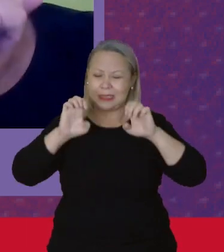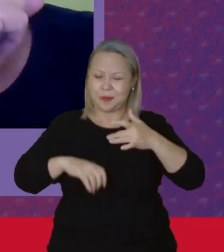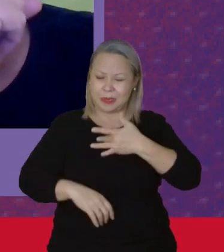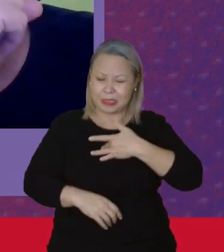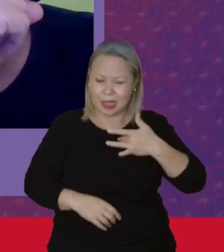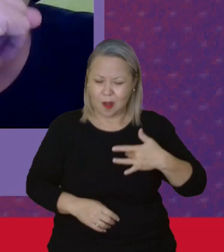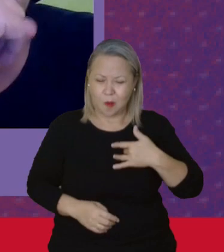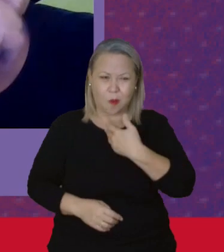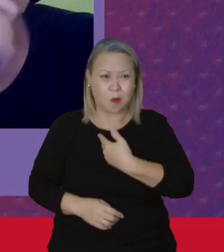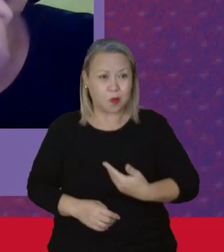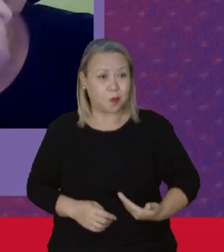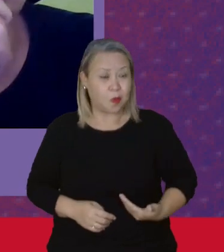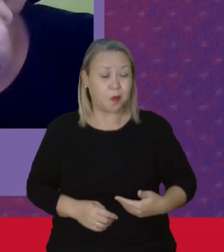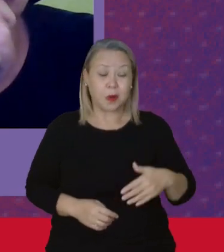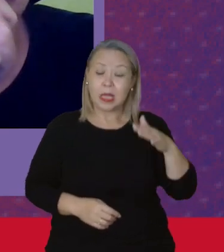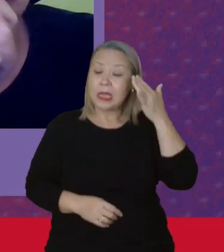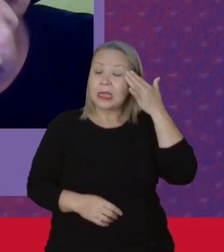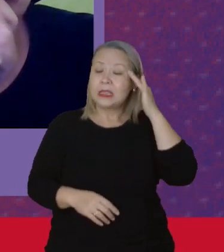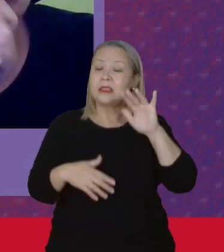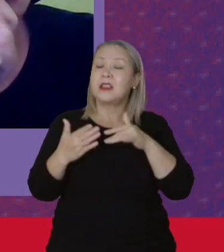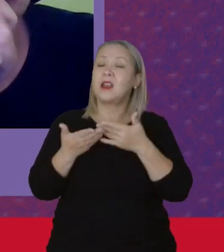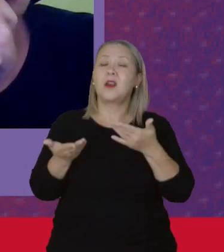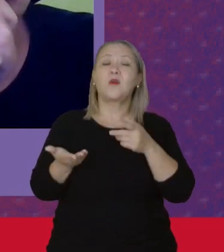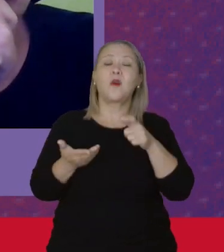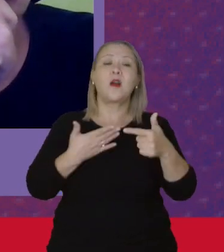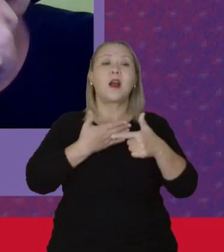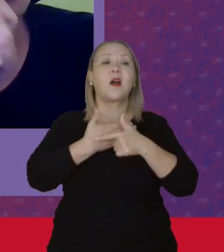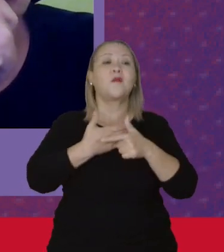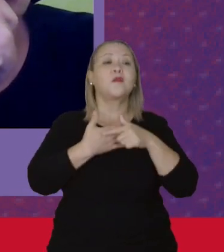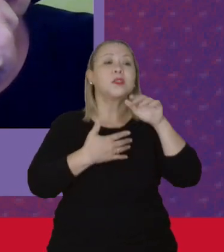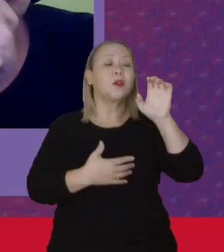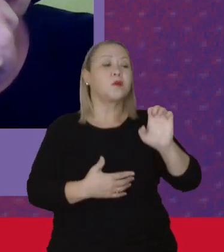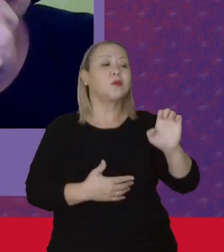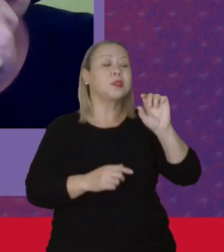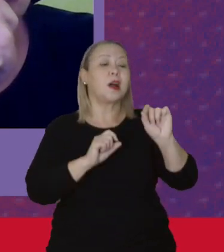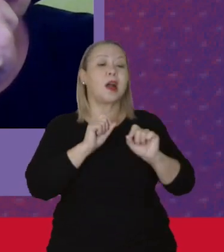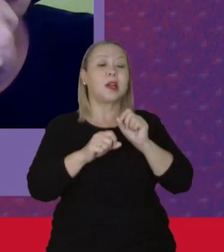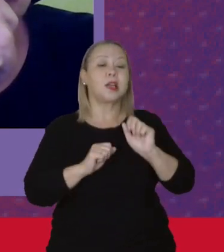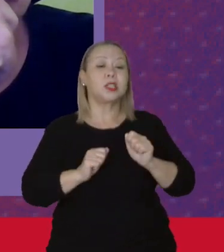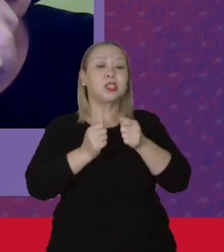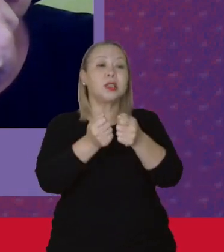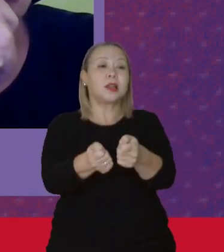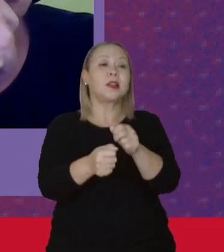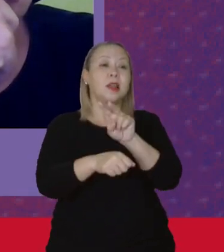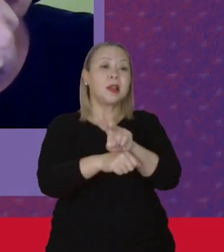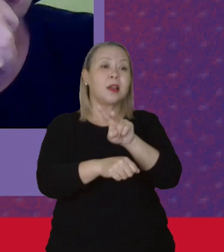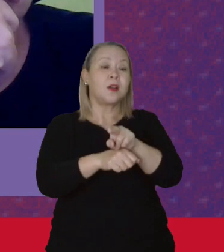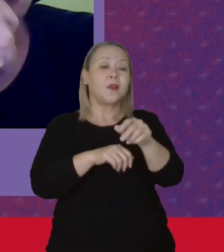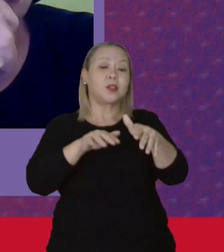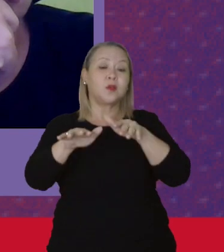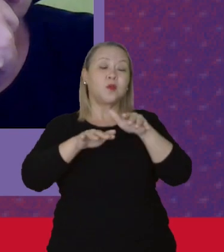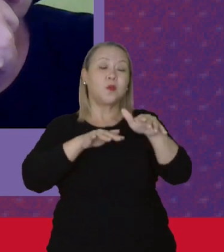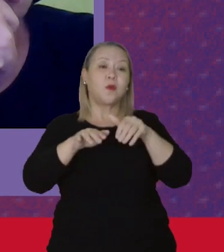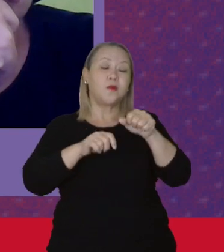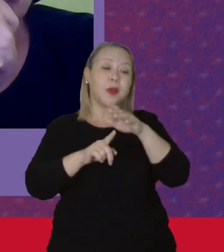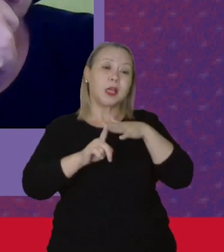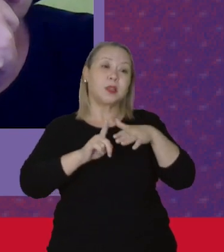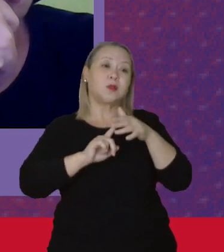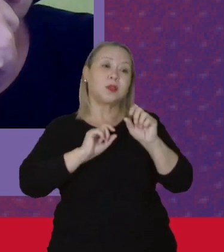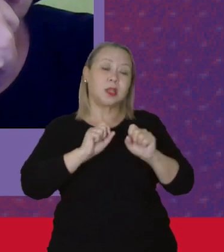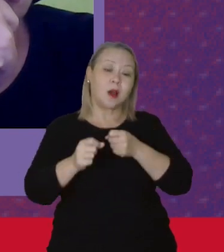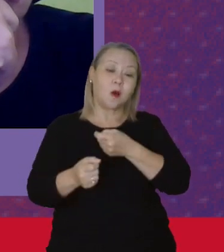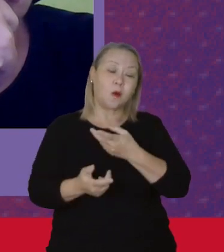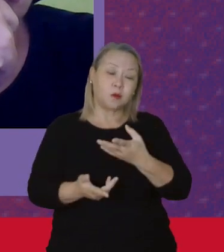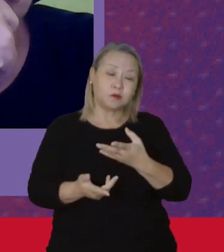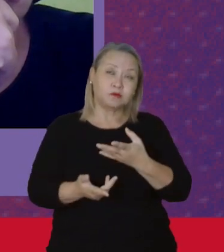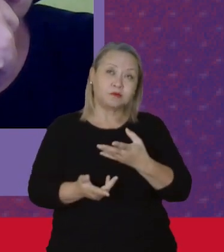sistemas públicos, e compreender qual que é o papel do Estado que a gente defende enquanto movimento social, enquanto